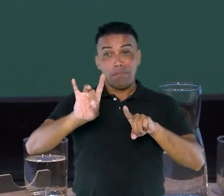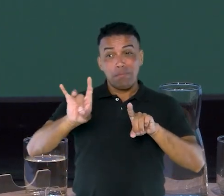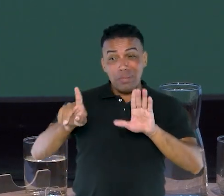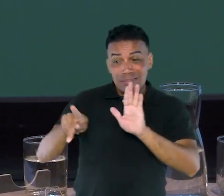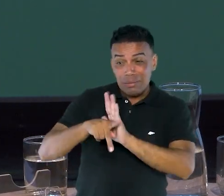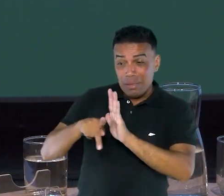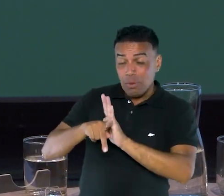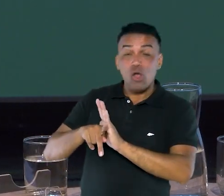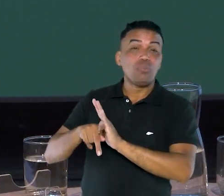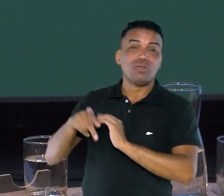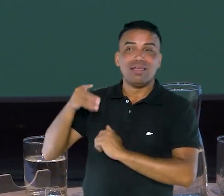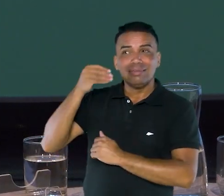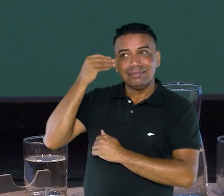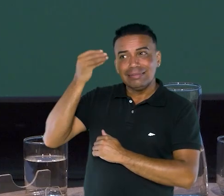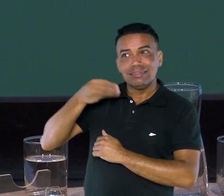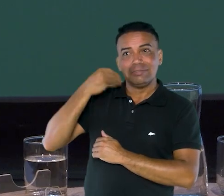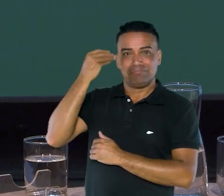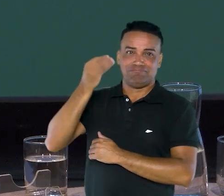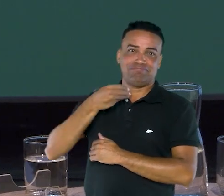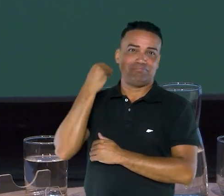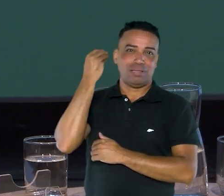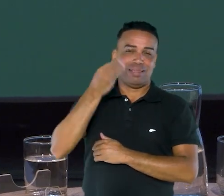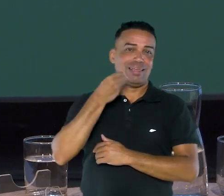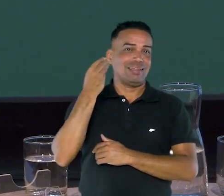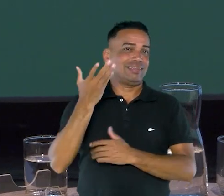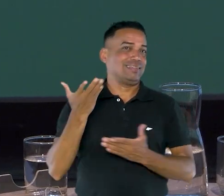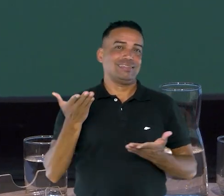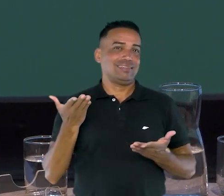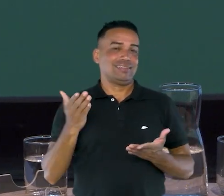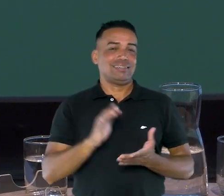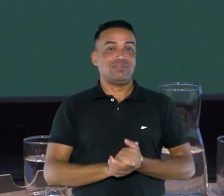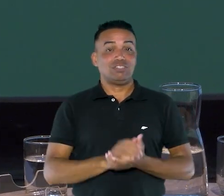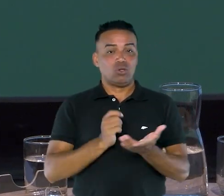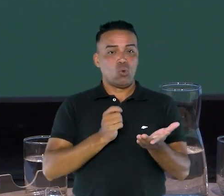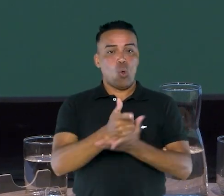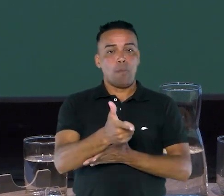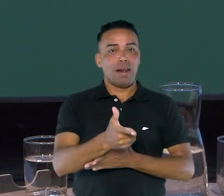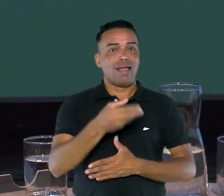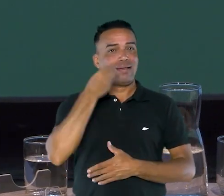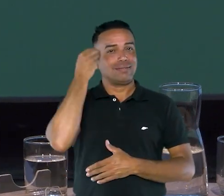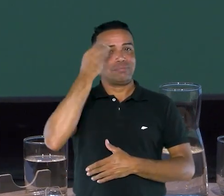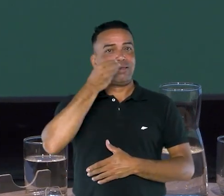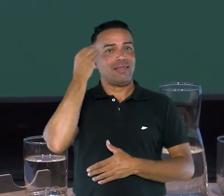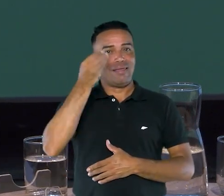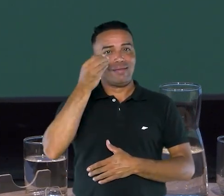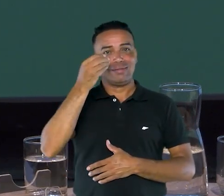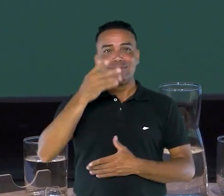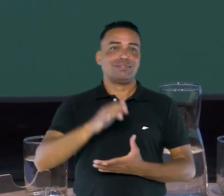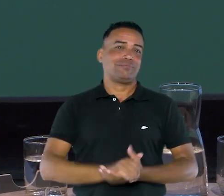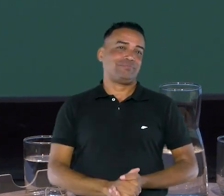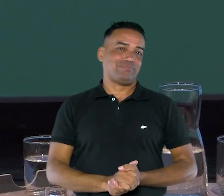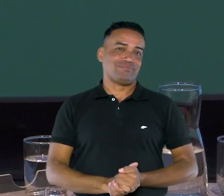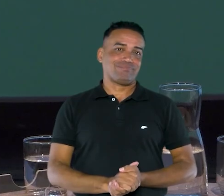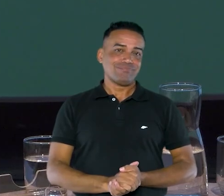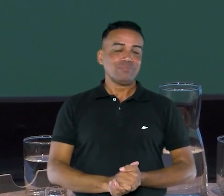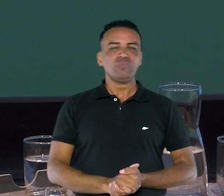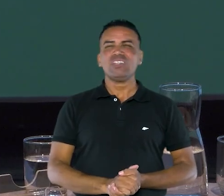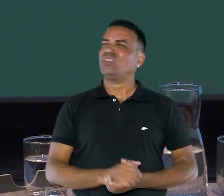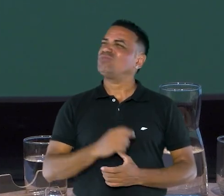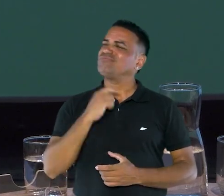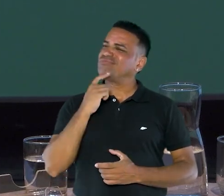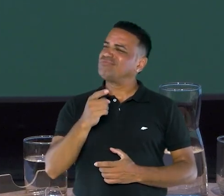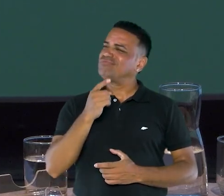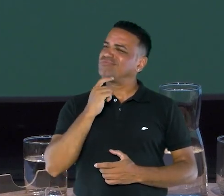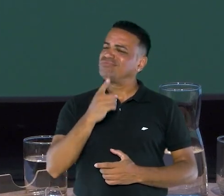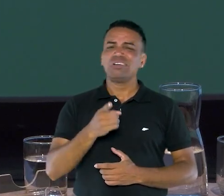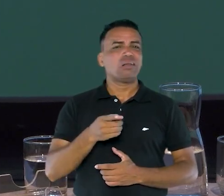mercadoria experiência, né? Que agora é a nova moda, você comprar experiências e serviços. Eu me